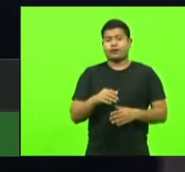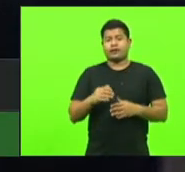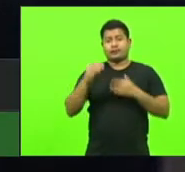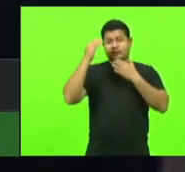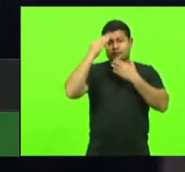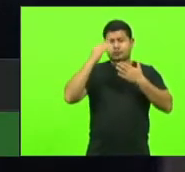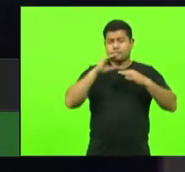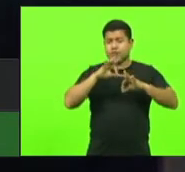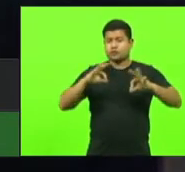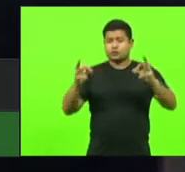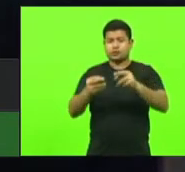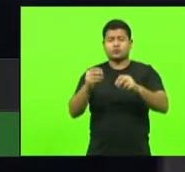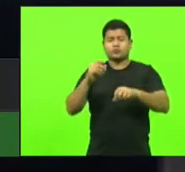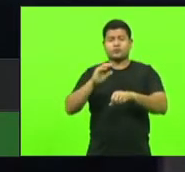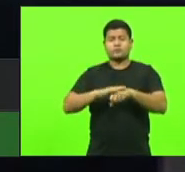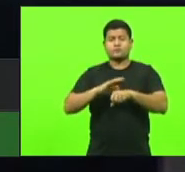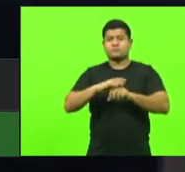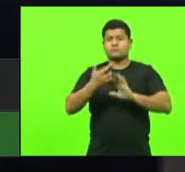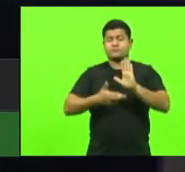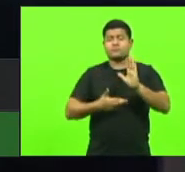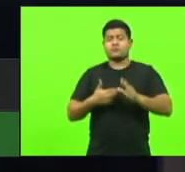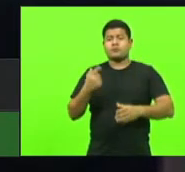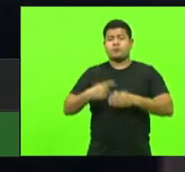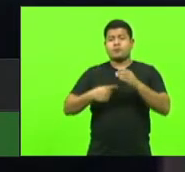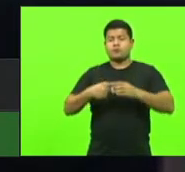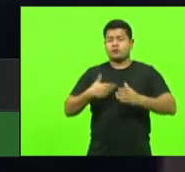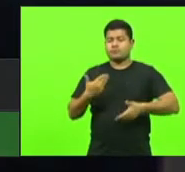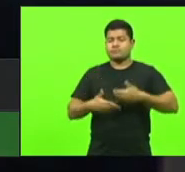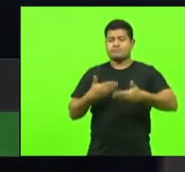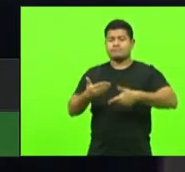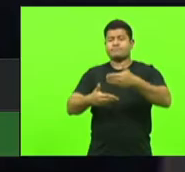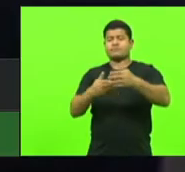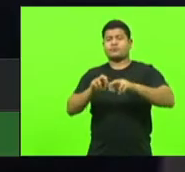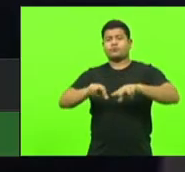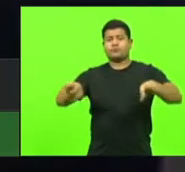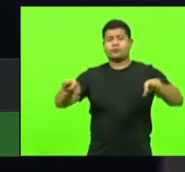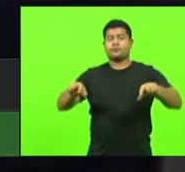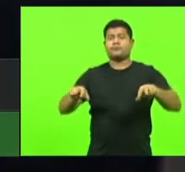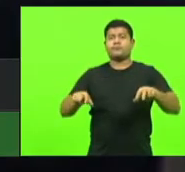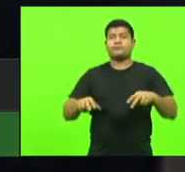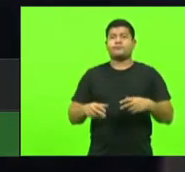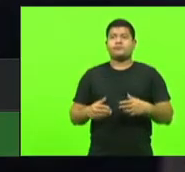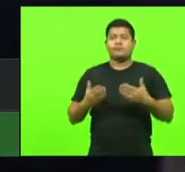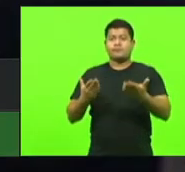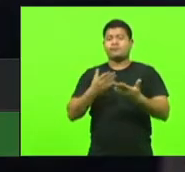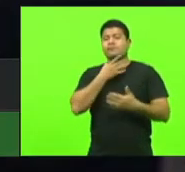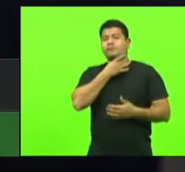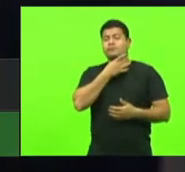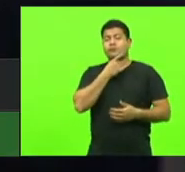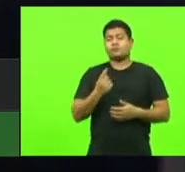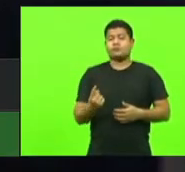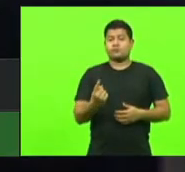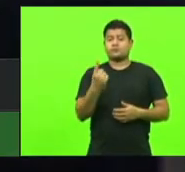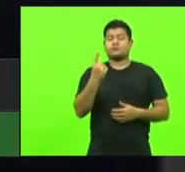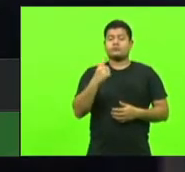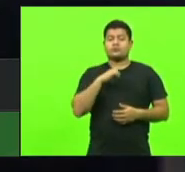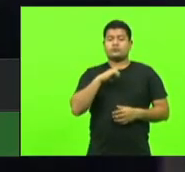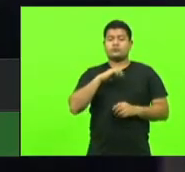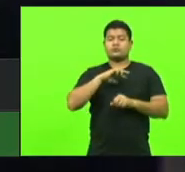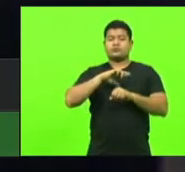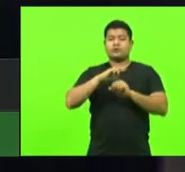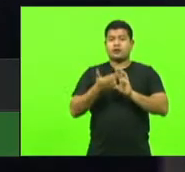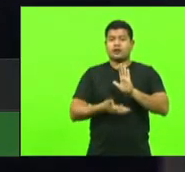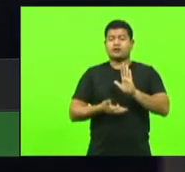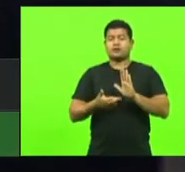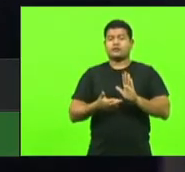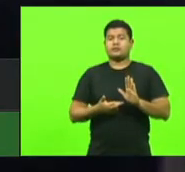comissões de pronto passaram, deputado Cobalcini, a Vossa Excelência foi um dos relatores, deputado Volney Weber